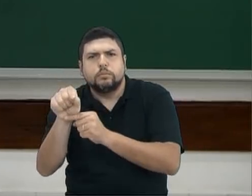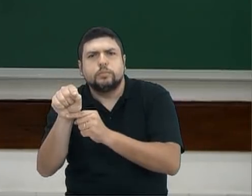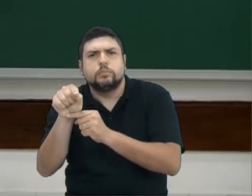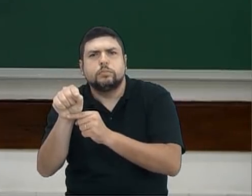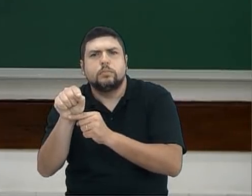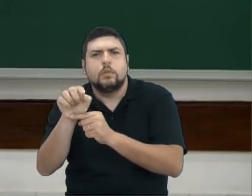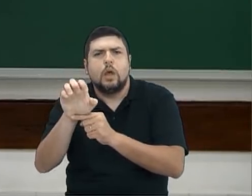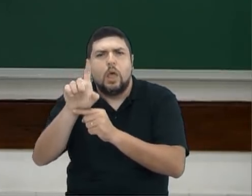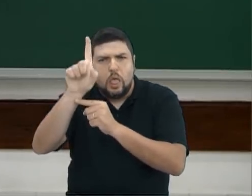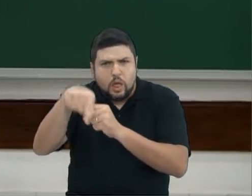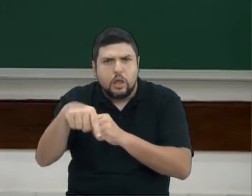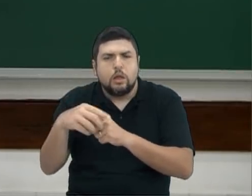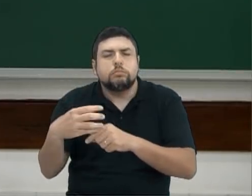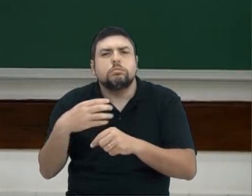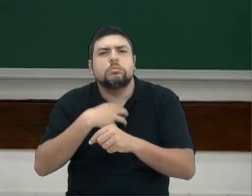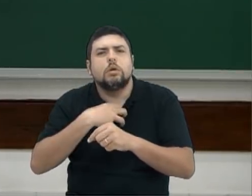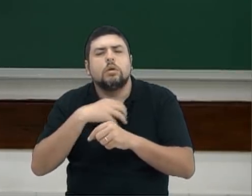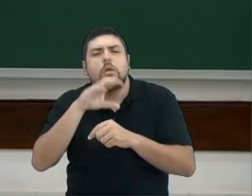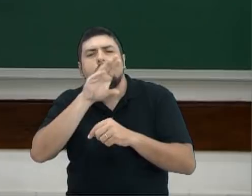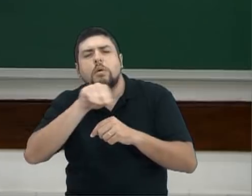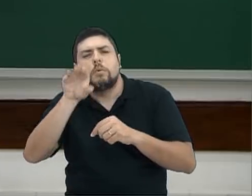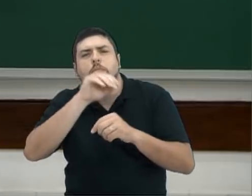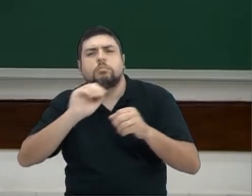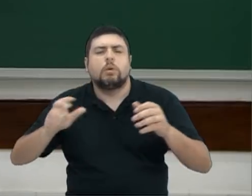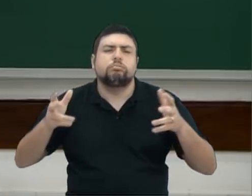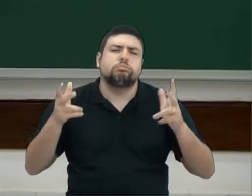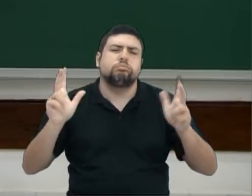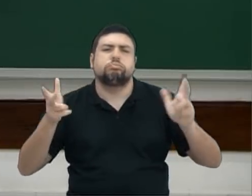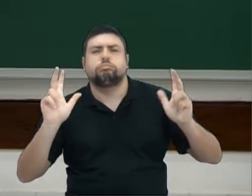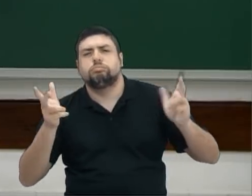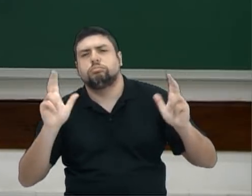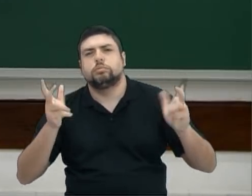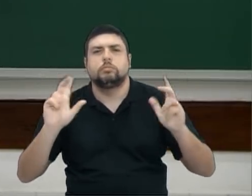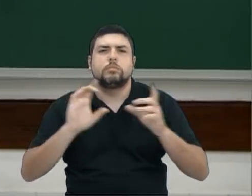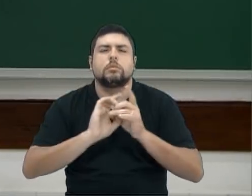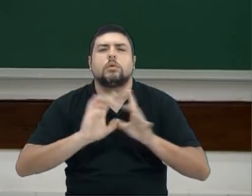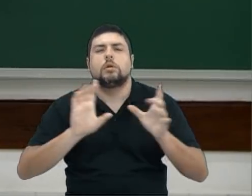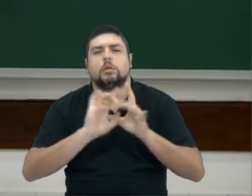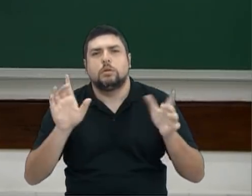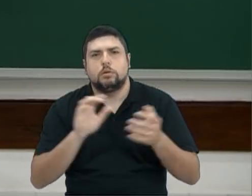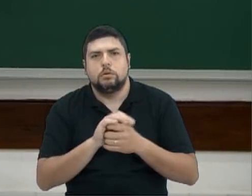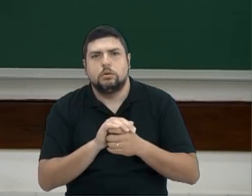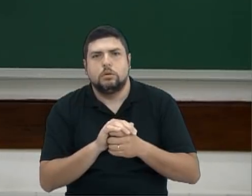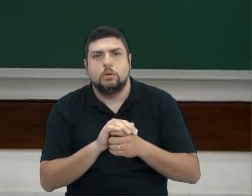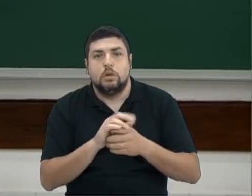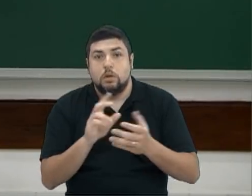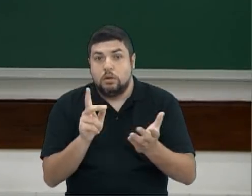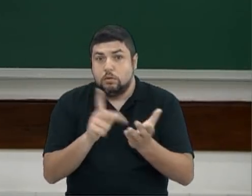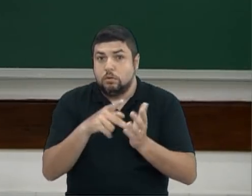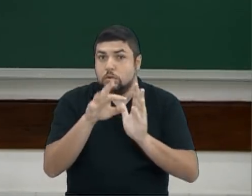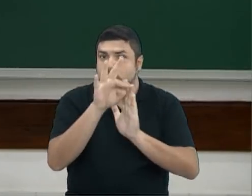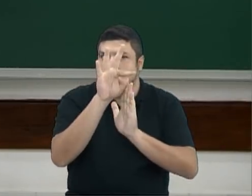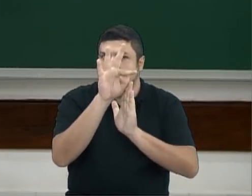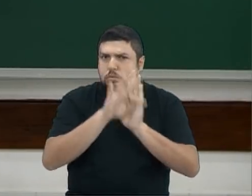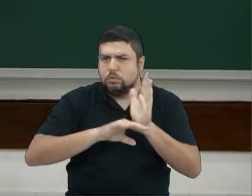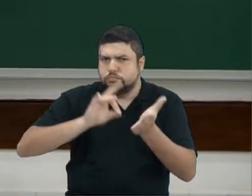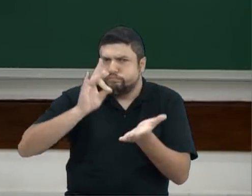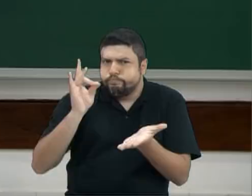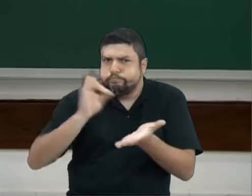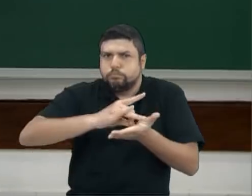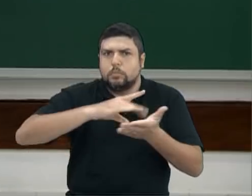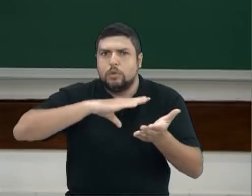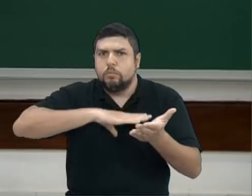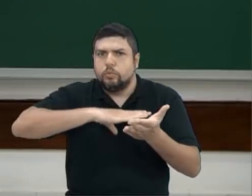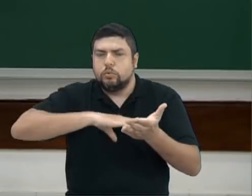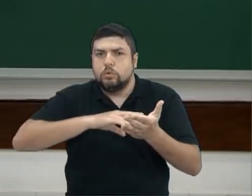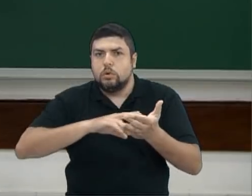própria da linguagem informal. Quando nós vamos fazer um texto mais formal, nós sequer utilizamos o ponto de